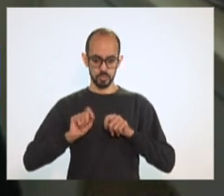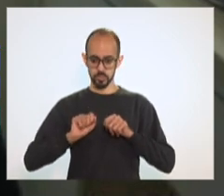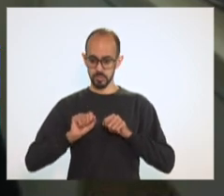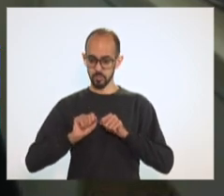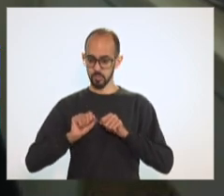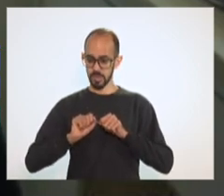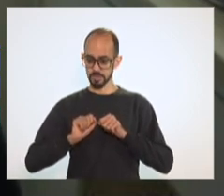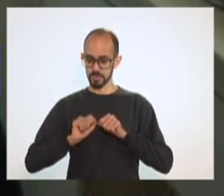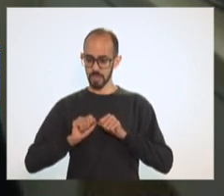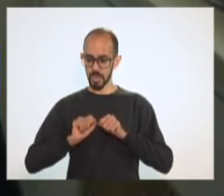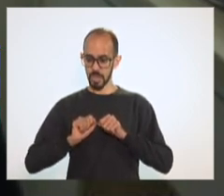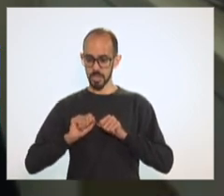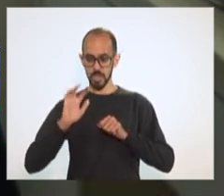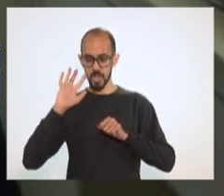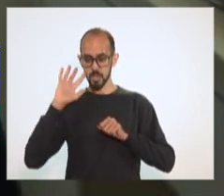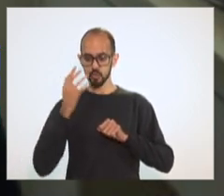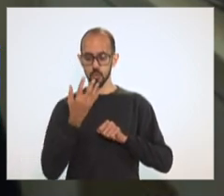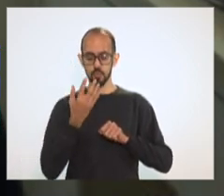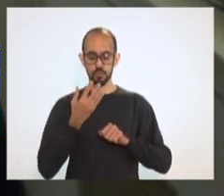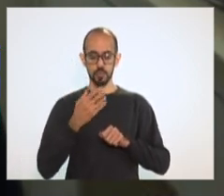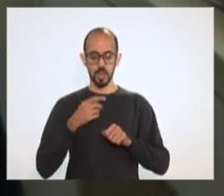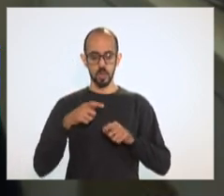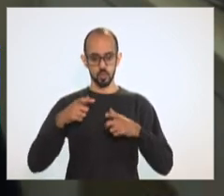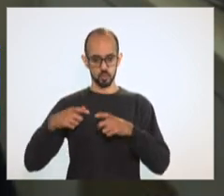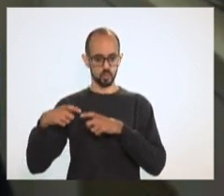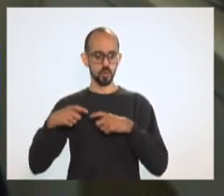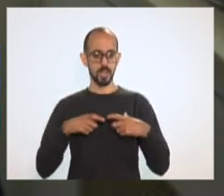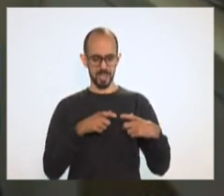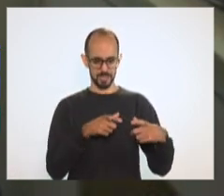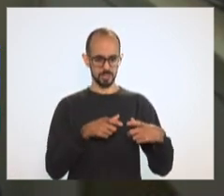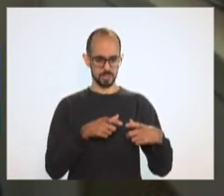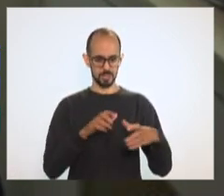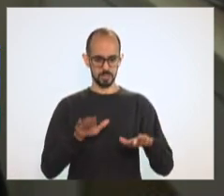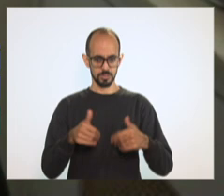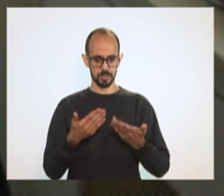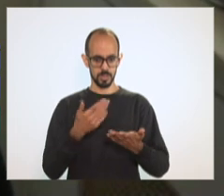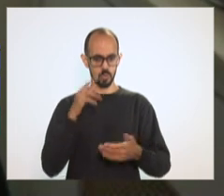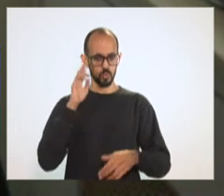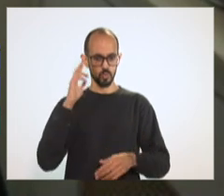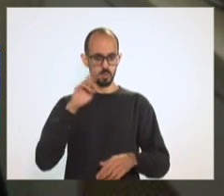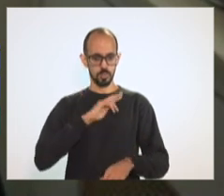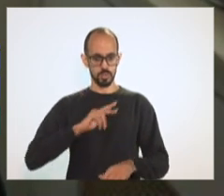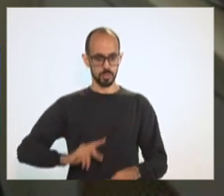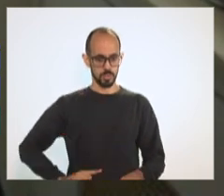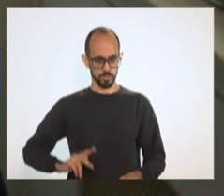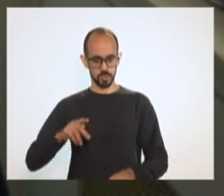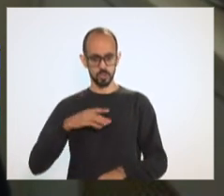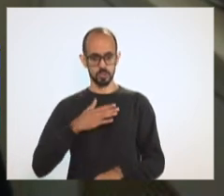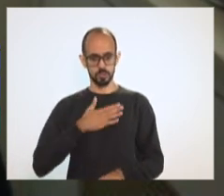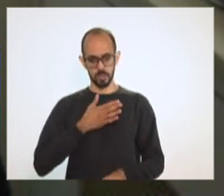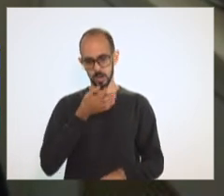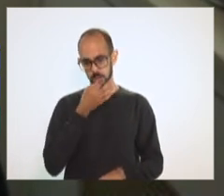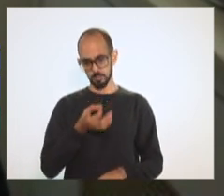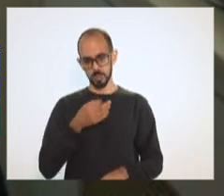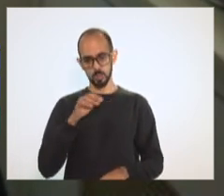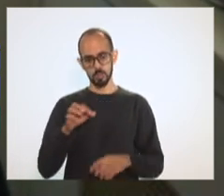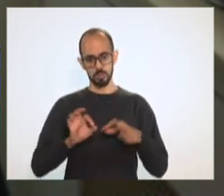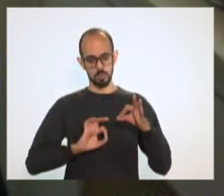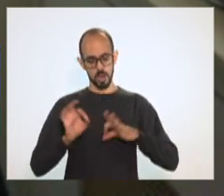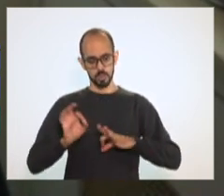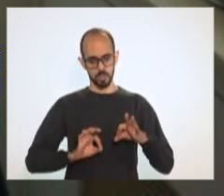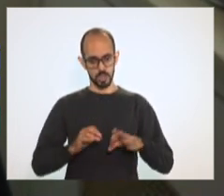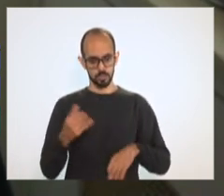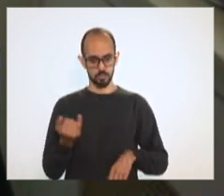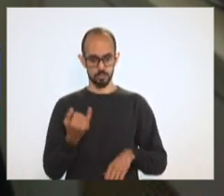todo esse circuito então senhor presidente eu acho que é um projeto que tem importância